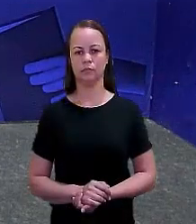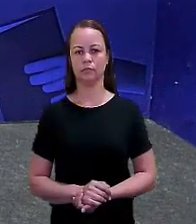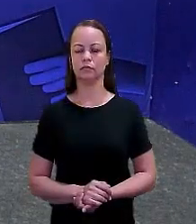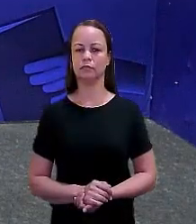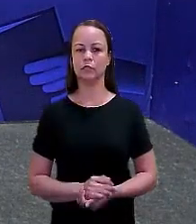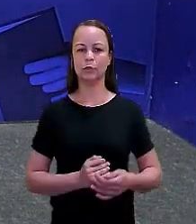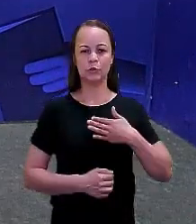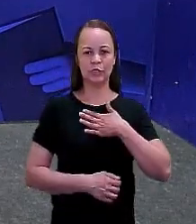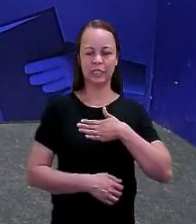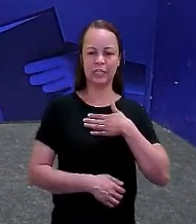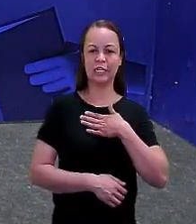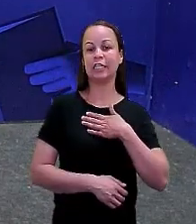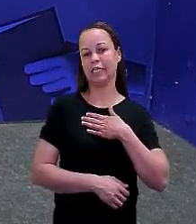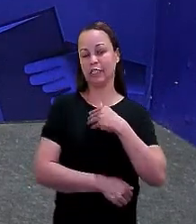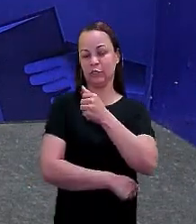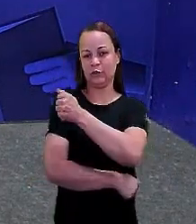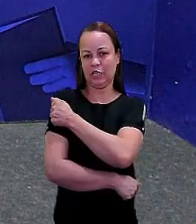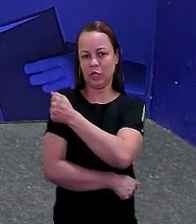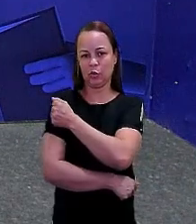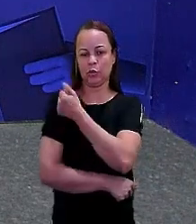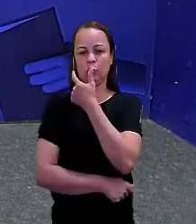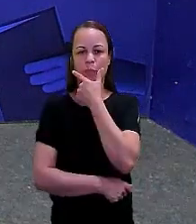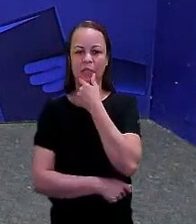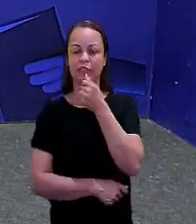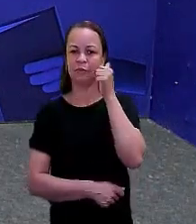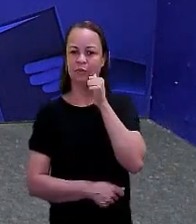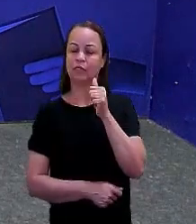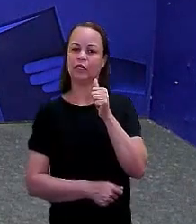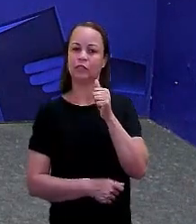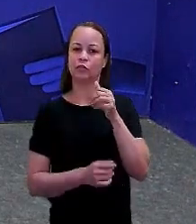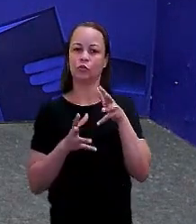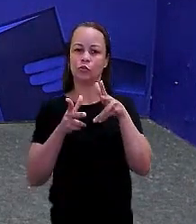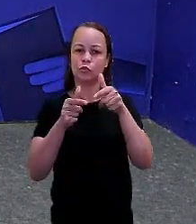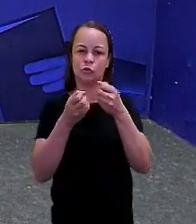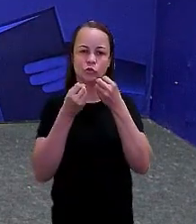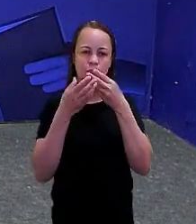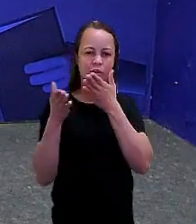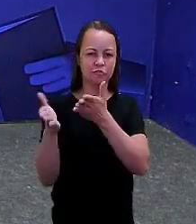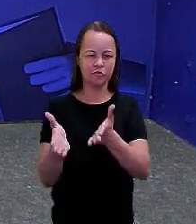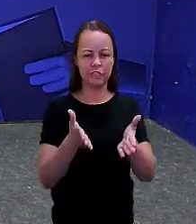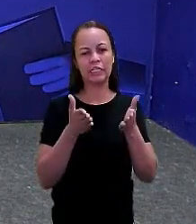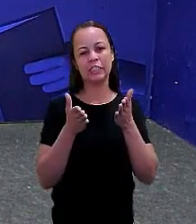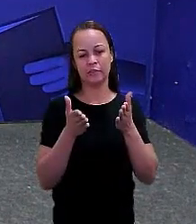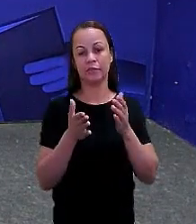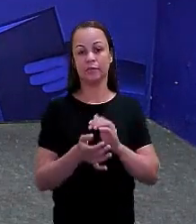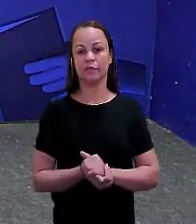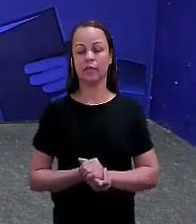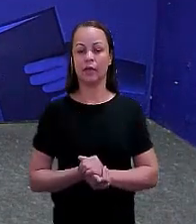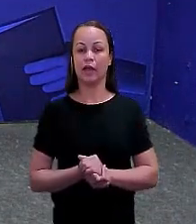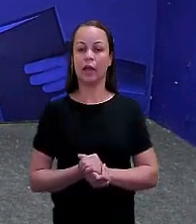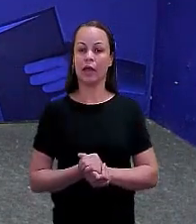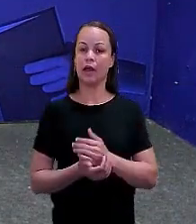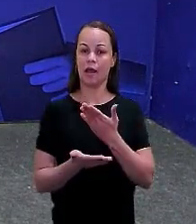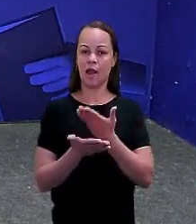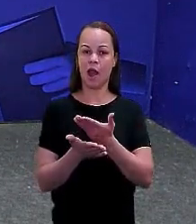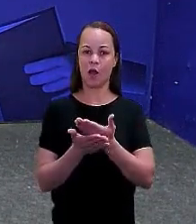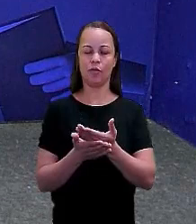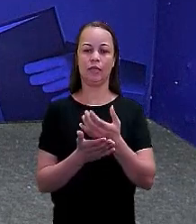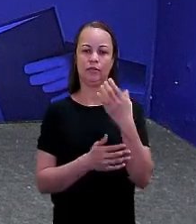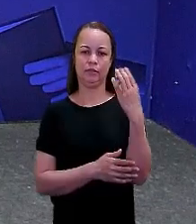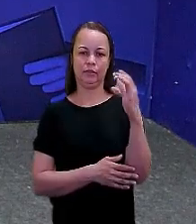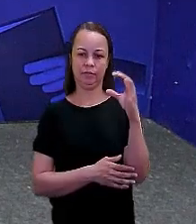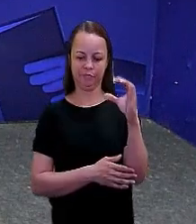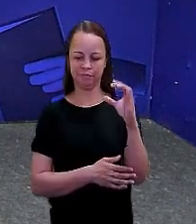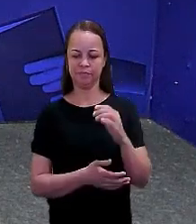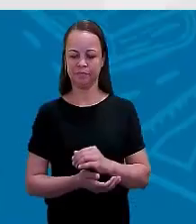Meus queridos alunos, minhas queridas alunas, sejam todos bem-vindos e bem-vindas a mais uma aula de Ciências da